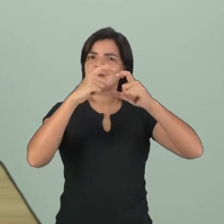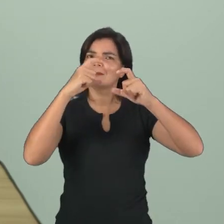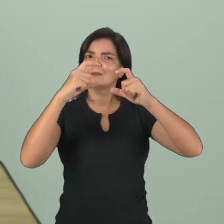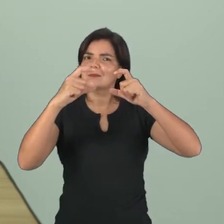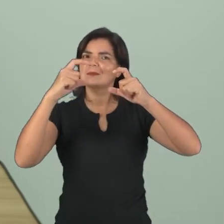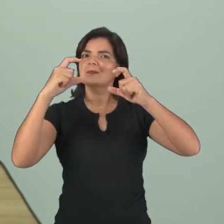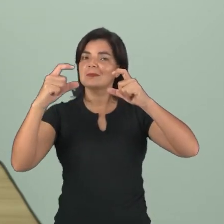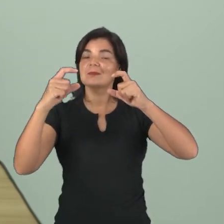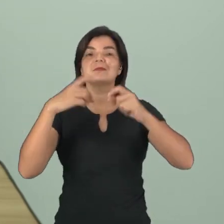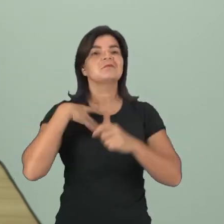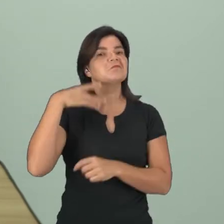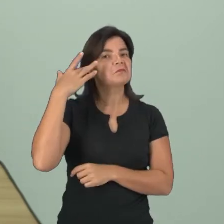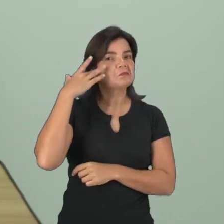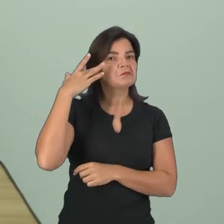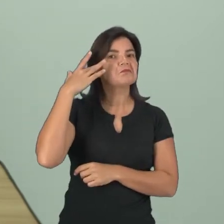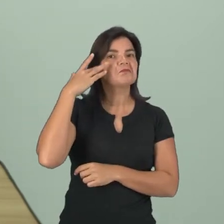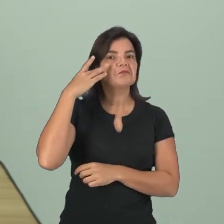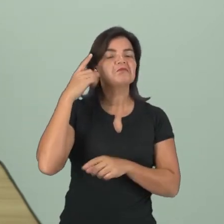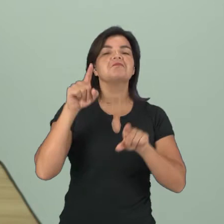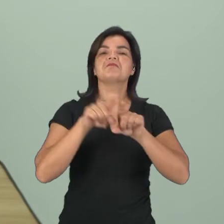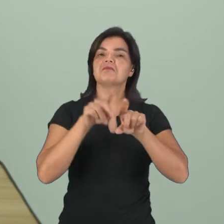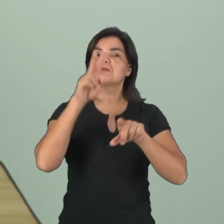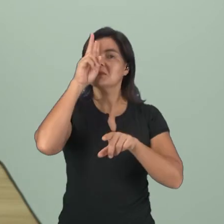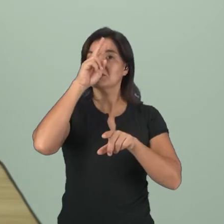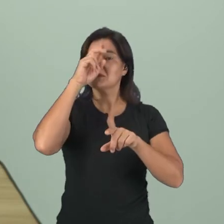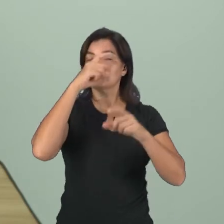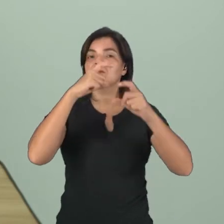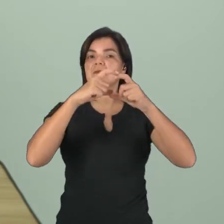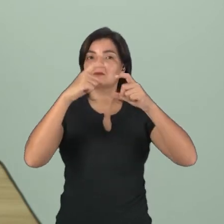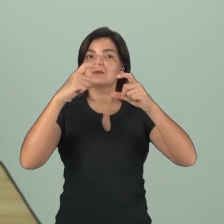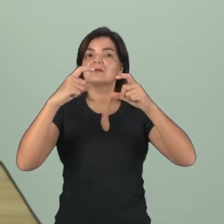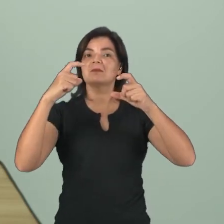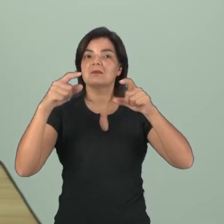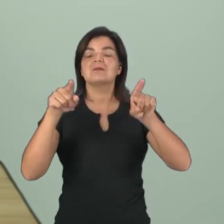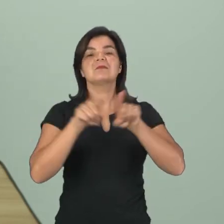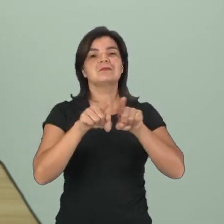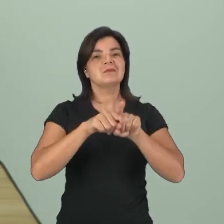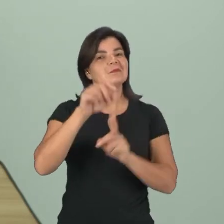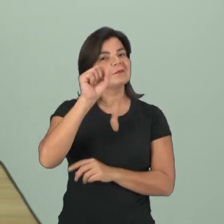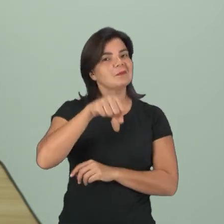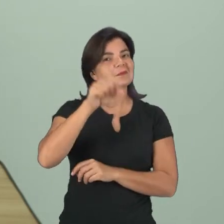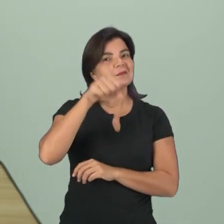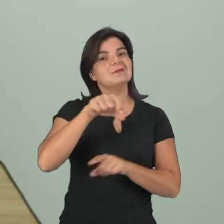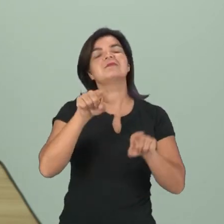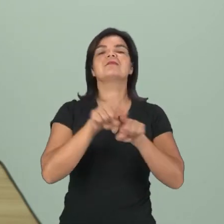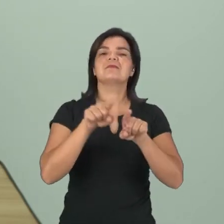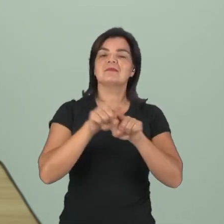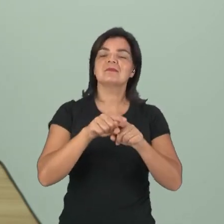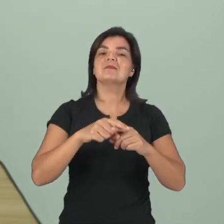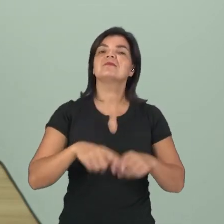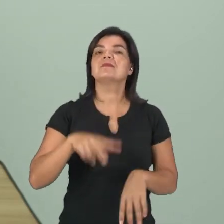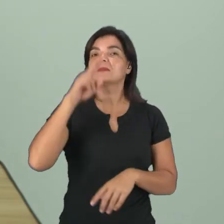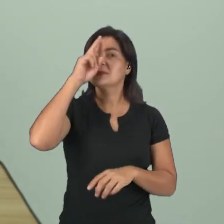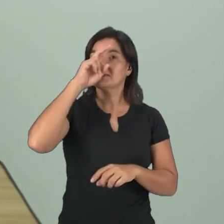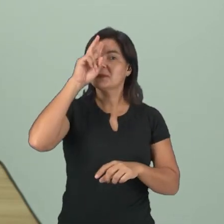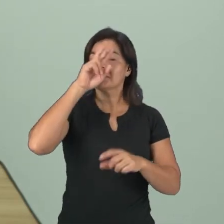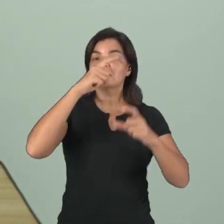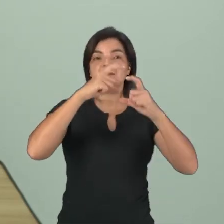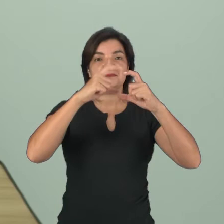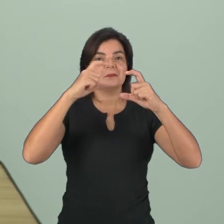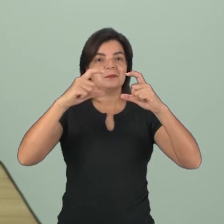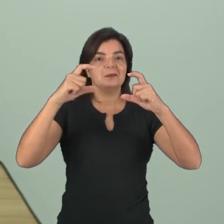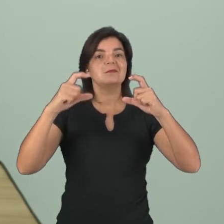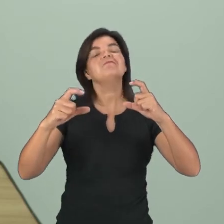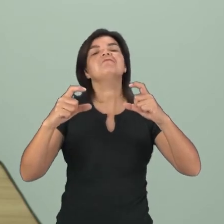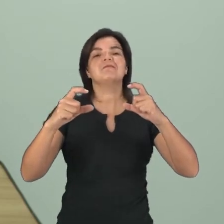quadrinhos? Eu acho que é a história em quadrinhos. E vocês? Sim, a história em quadrinhos.